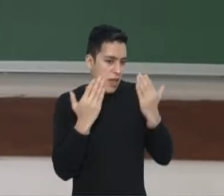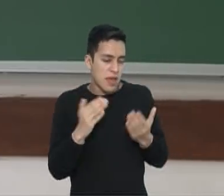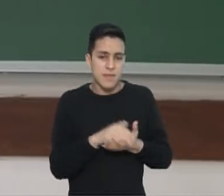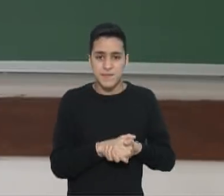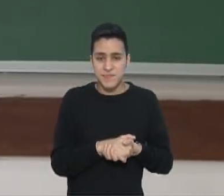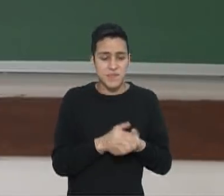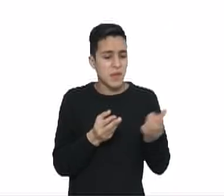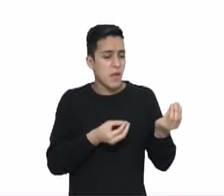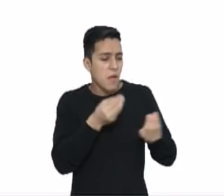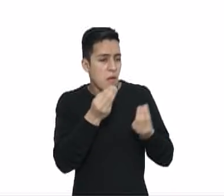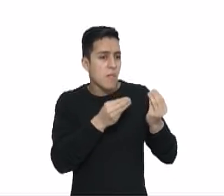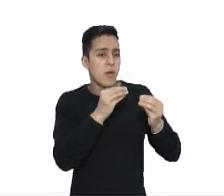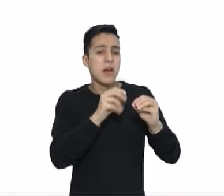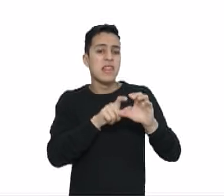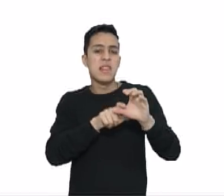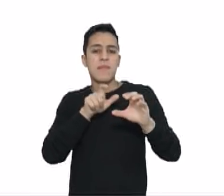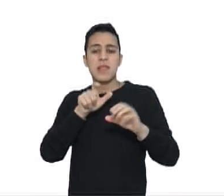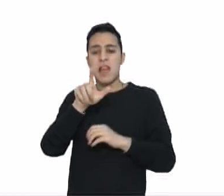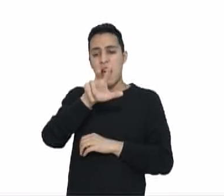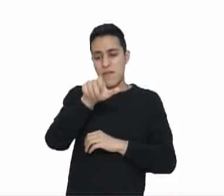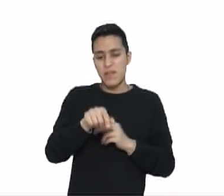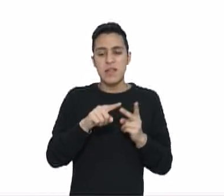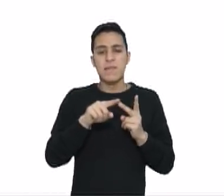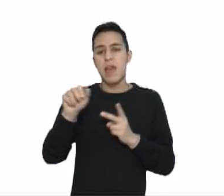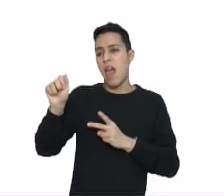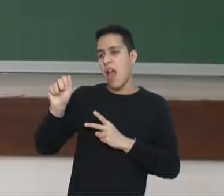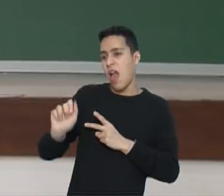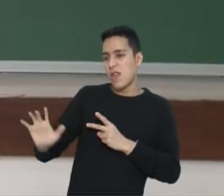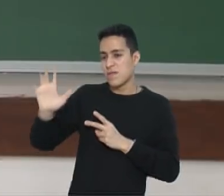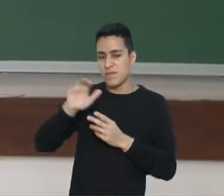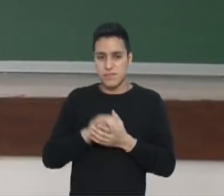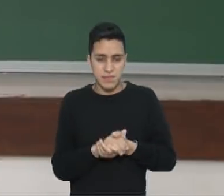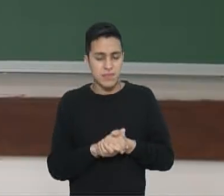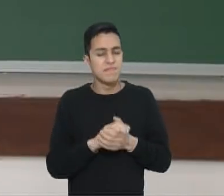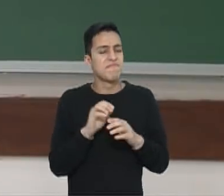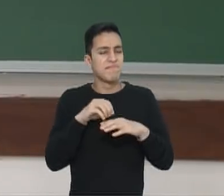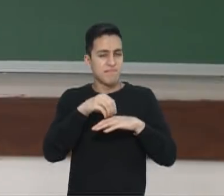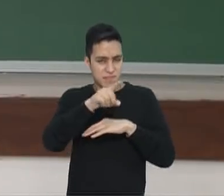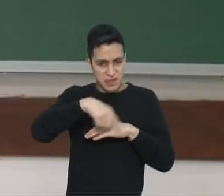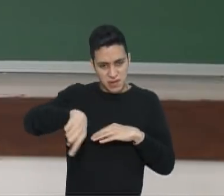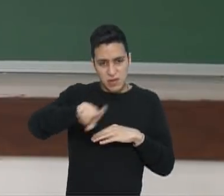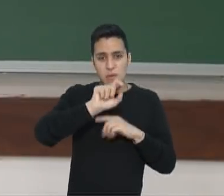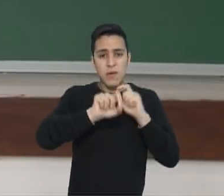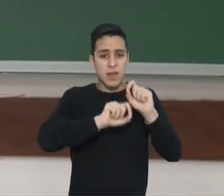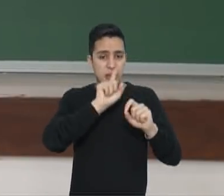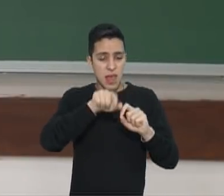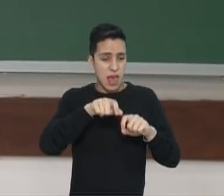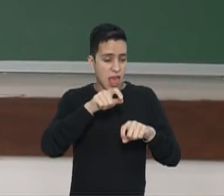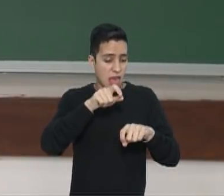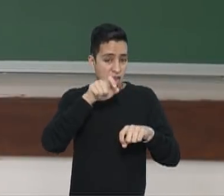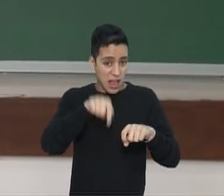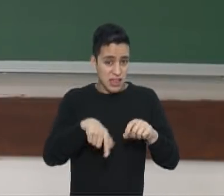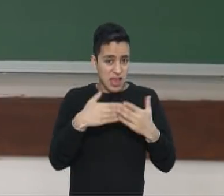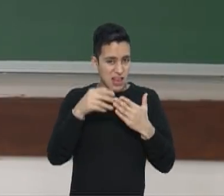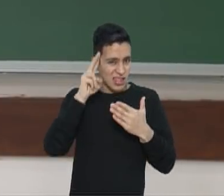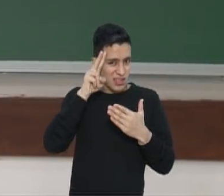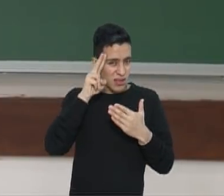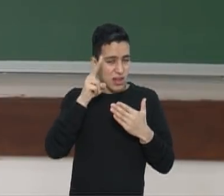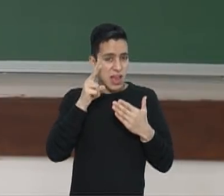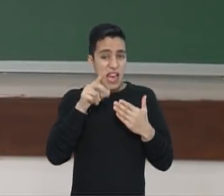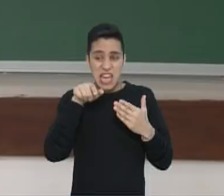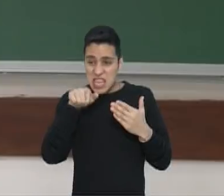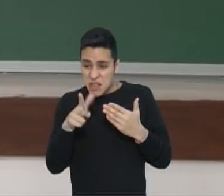as independências da África e da Ásia. Lembrando, essa é uma aula de história, qualquer semelhança